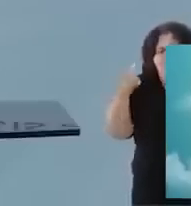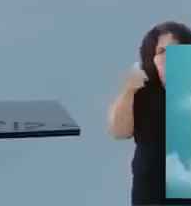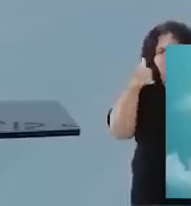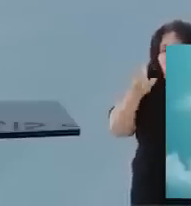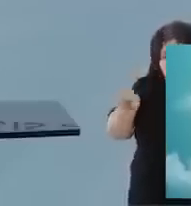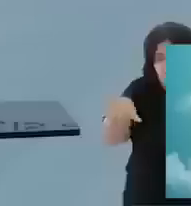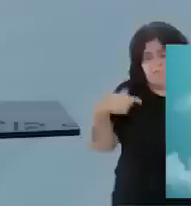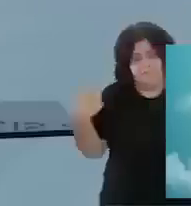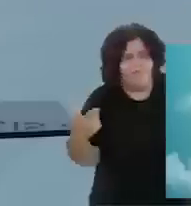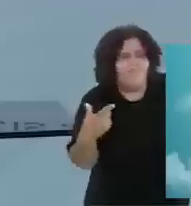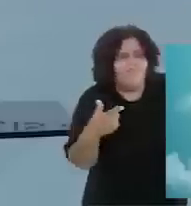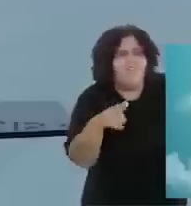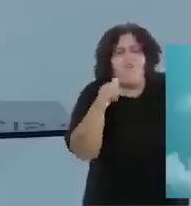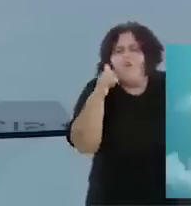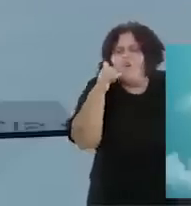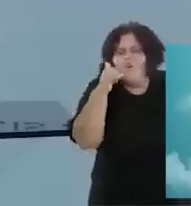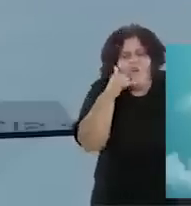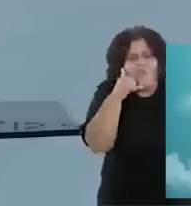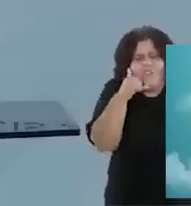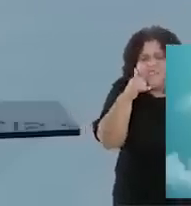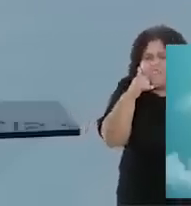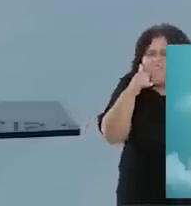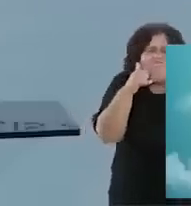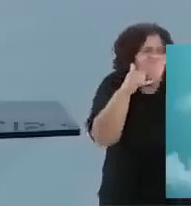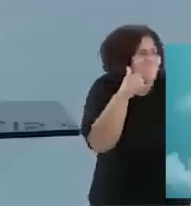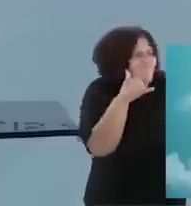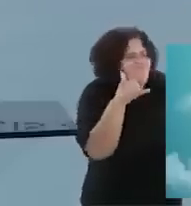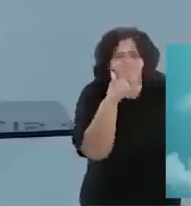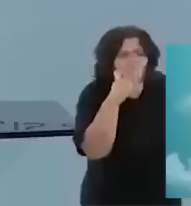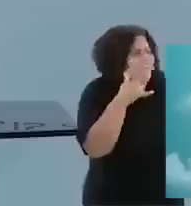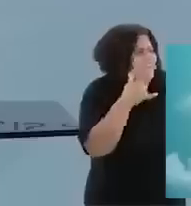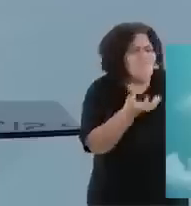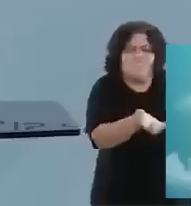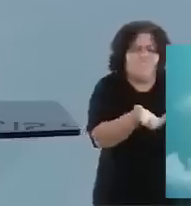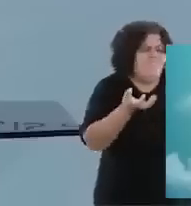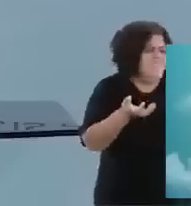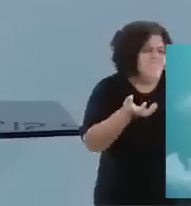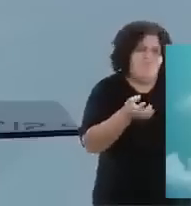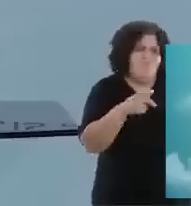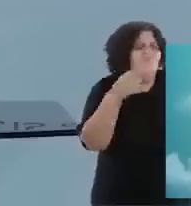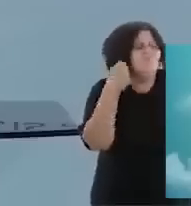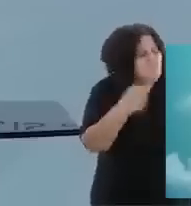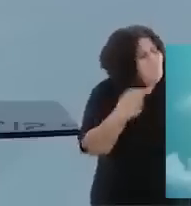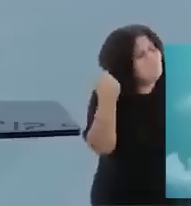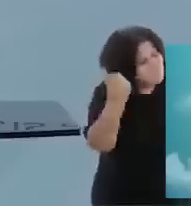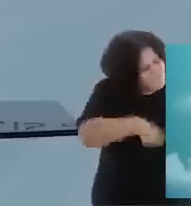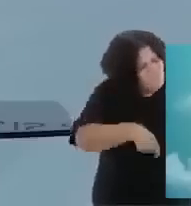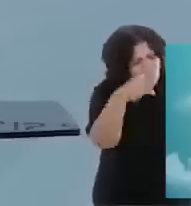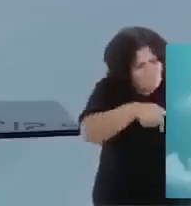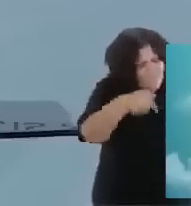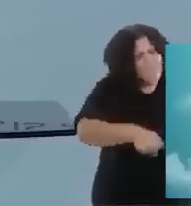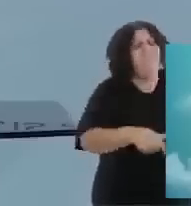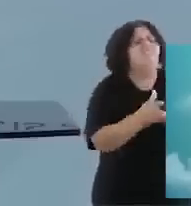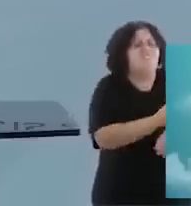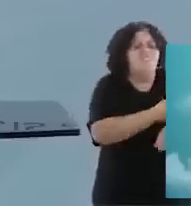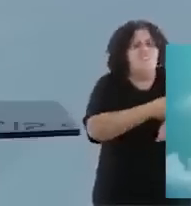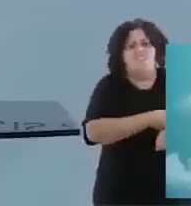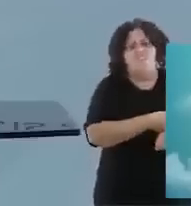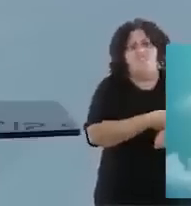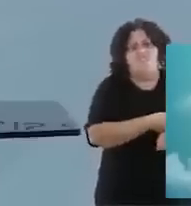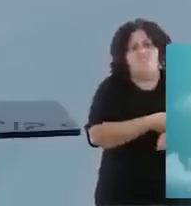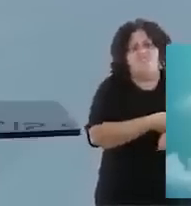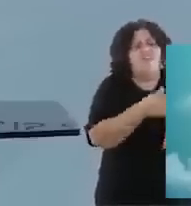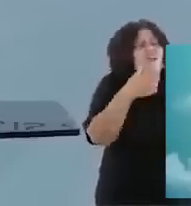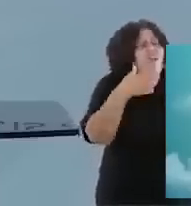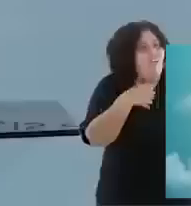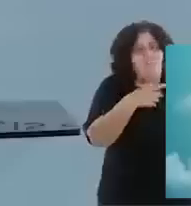querida, tão amada, aqui, seu passe não está à venda, nós não podemos abrir mão de você, você é muito importante para a nossa igreja. A